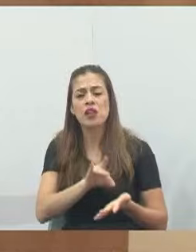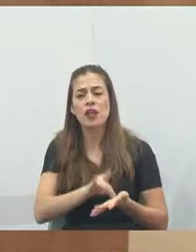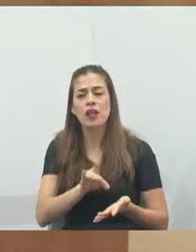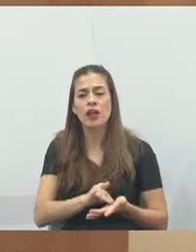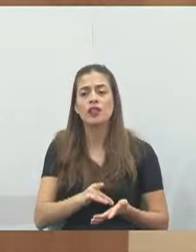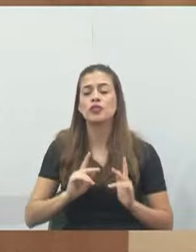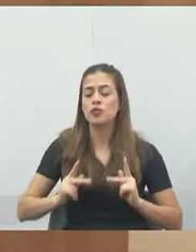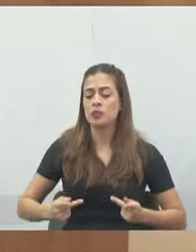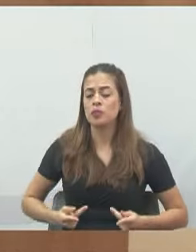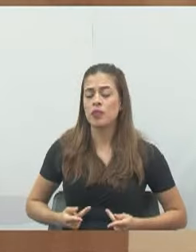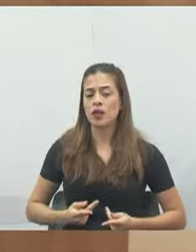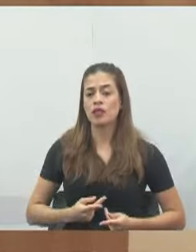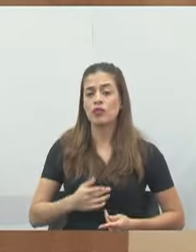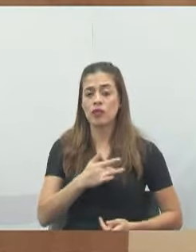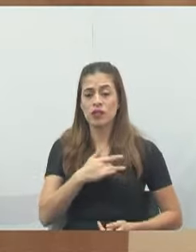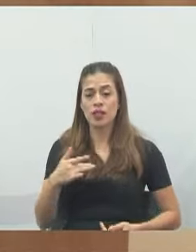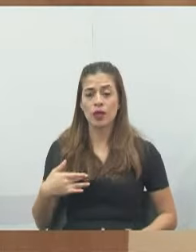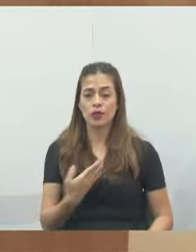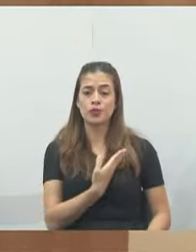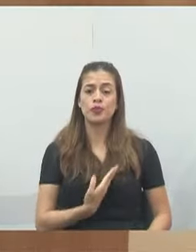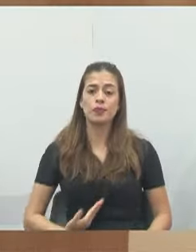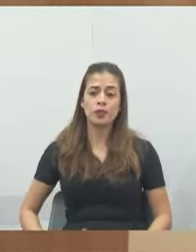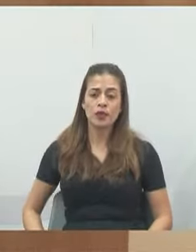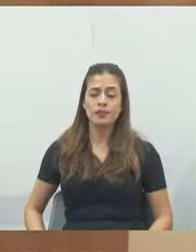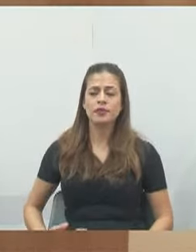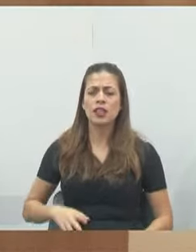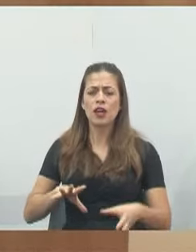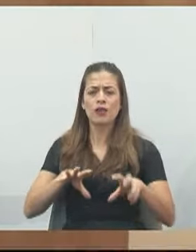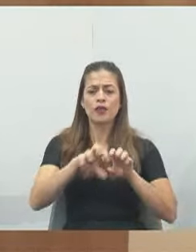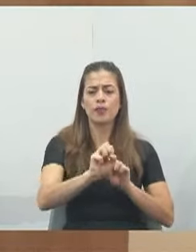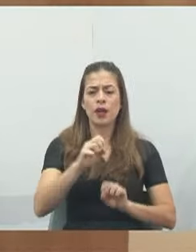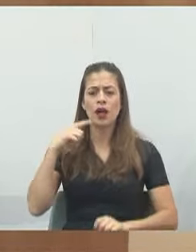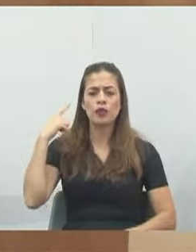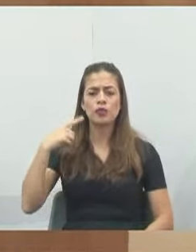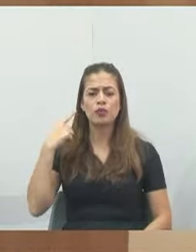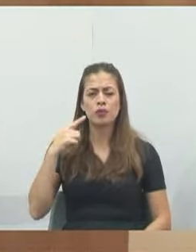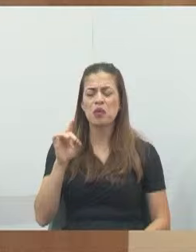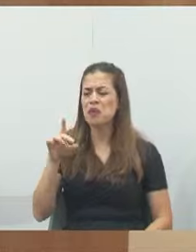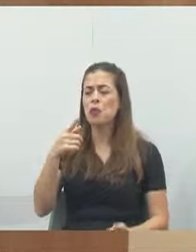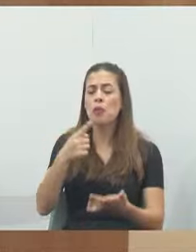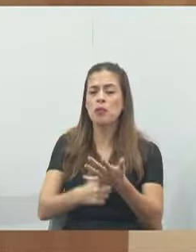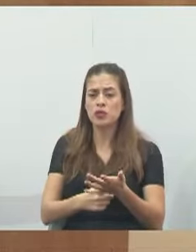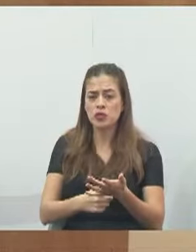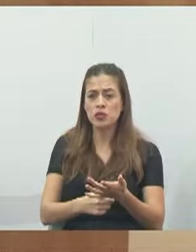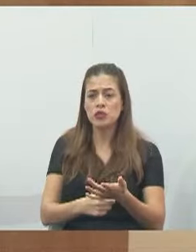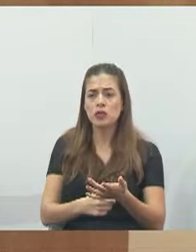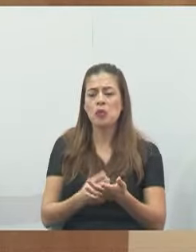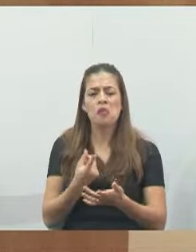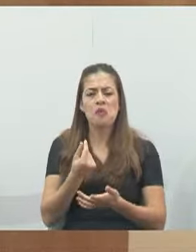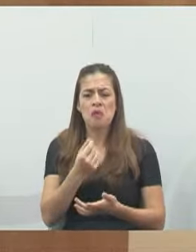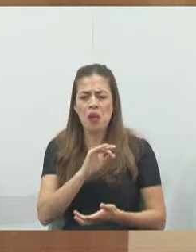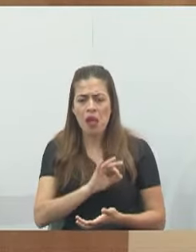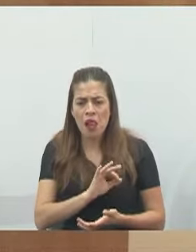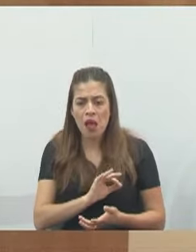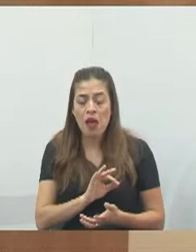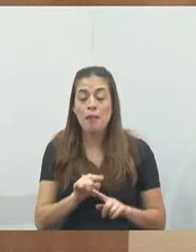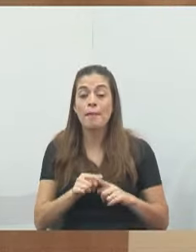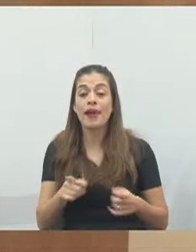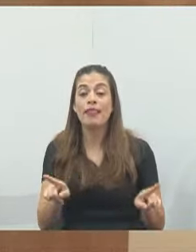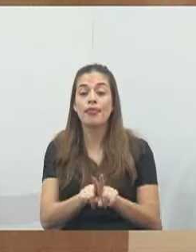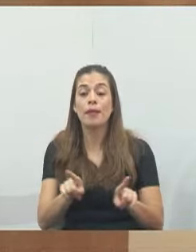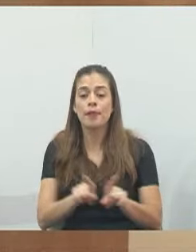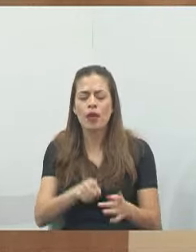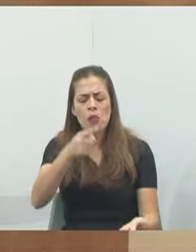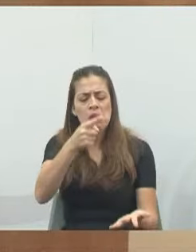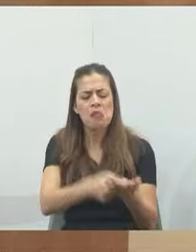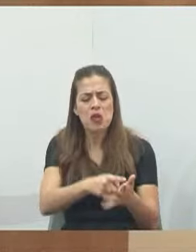pública, para que a gente possa formar advogados não só comprometidos com os honorários, mas comprometidos em